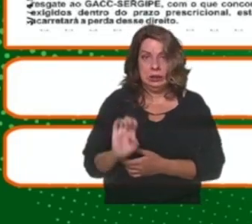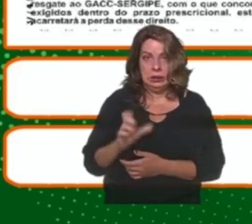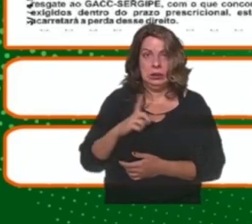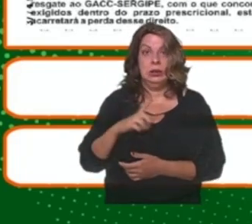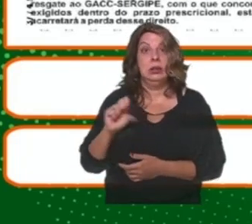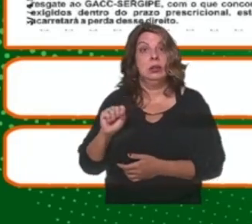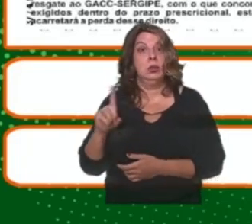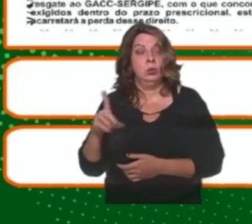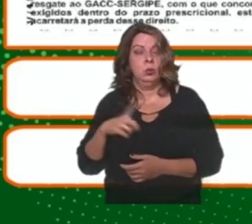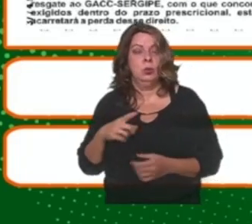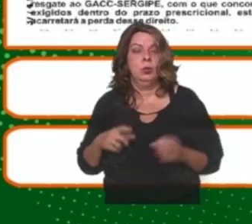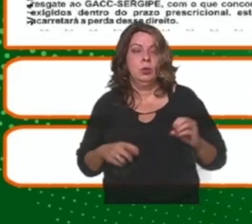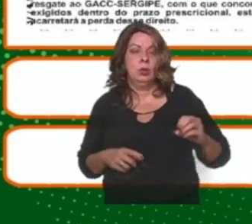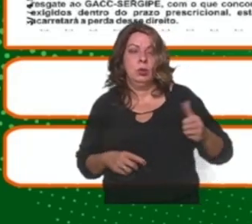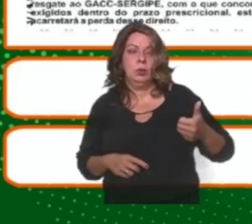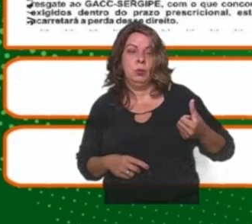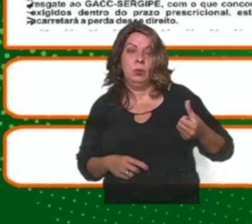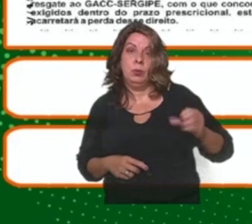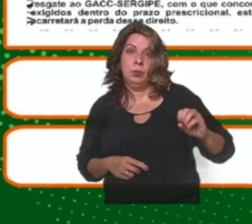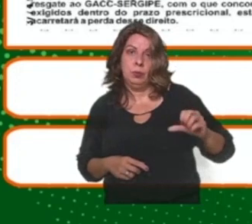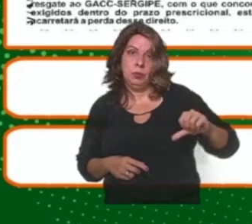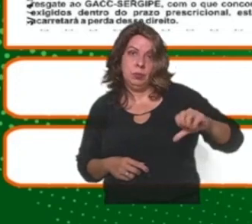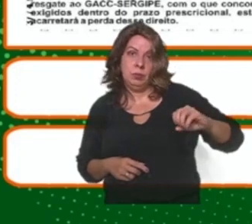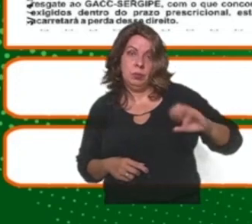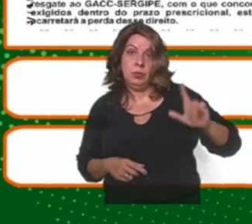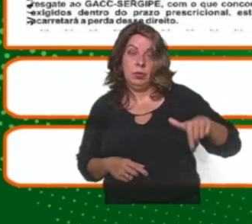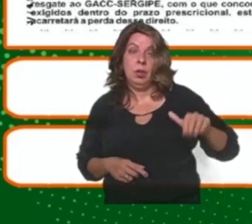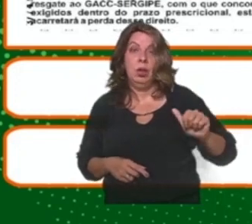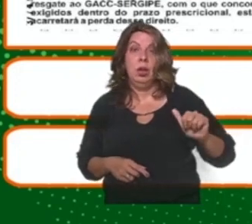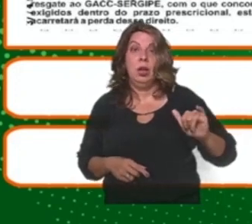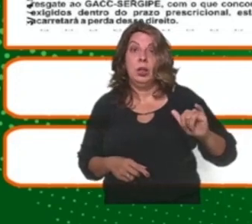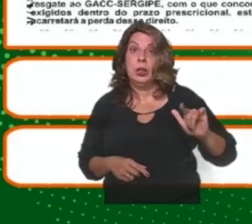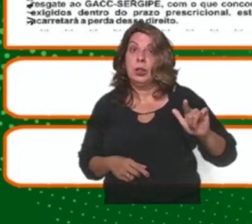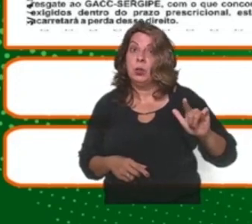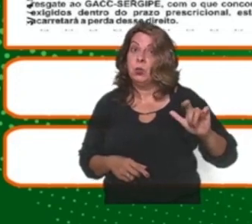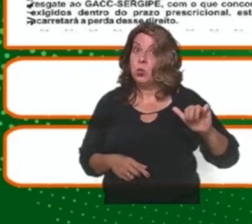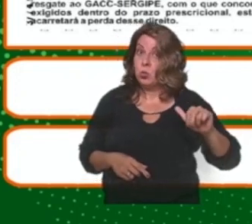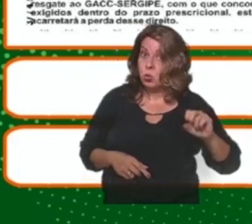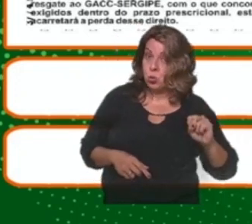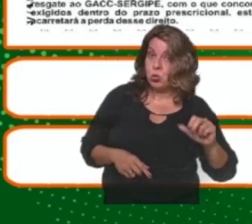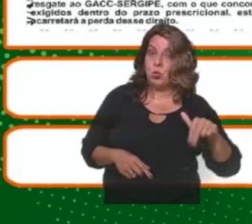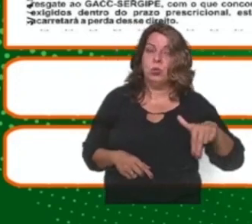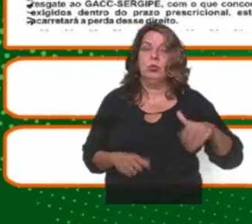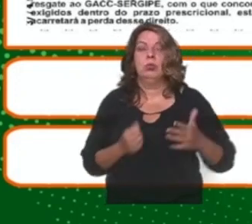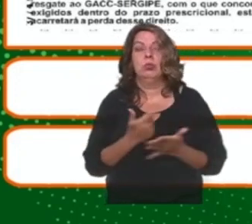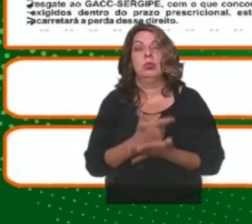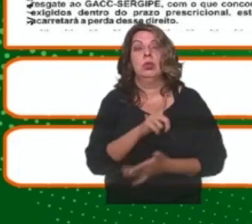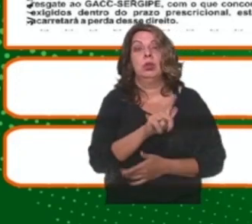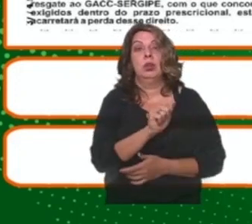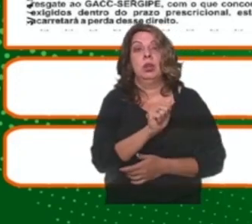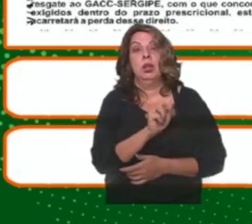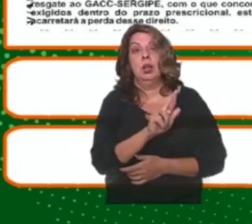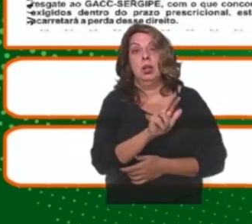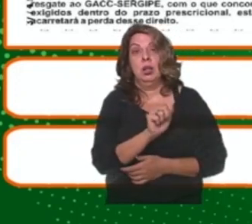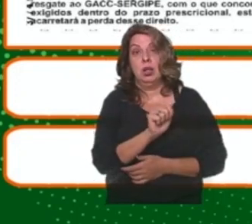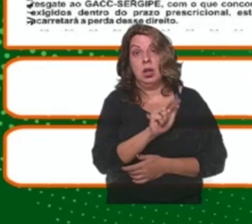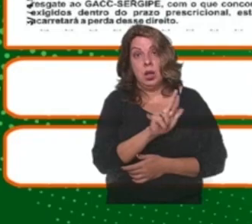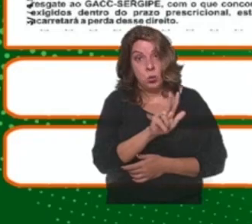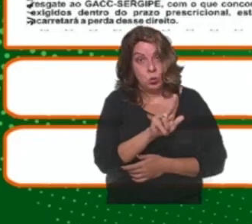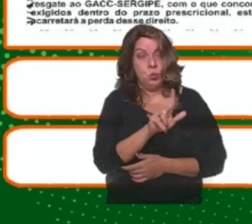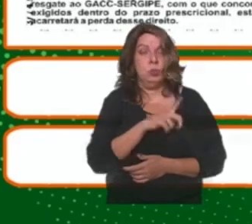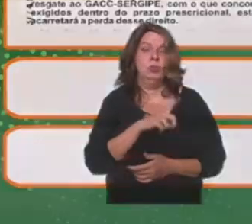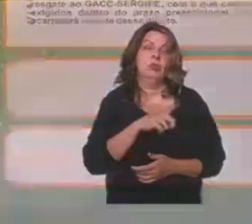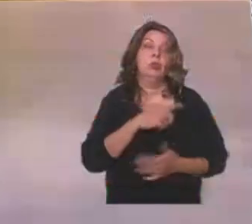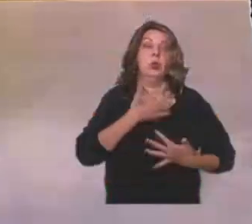Dumont! 016090, Ailson de Gararu, Amanda foi a pé quente da Regional Glória. Fechamos